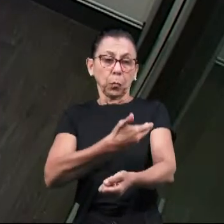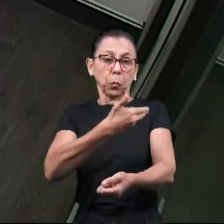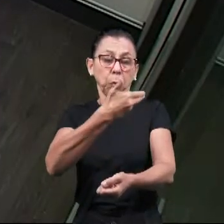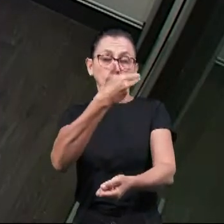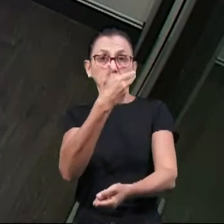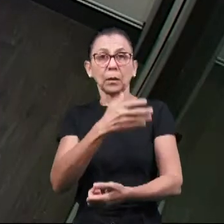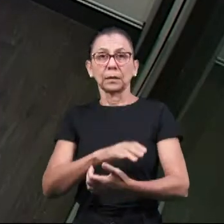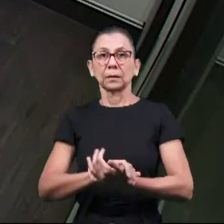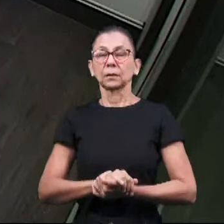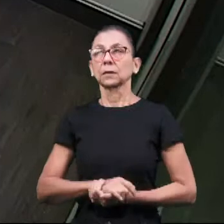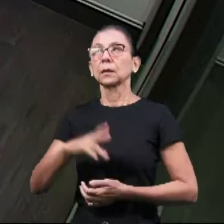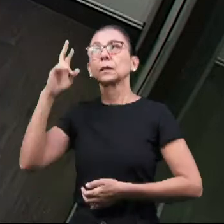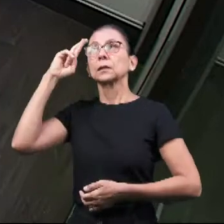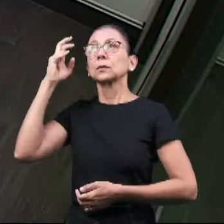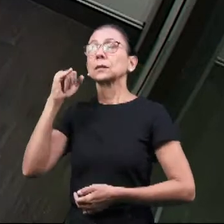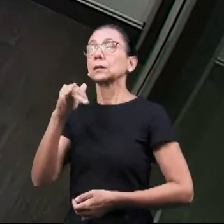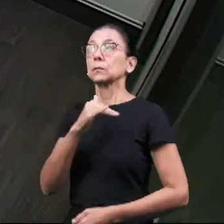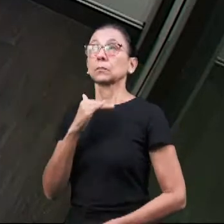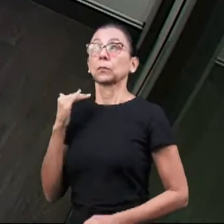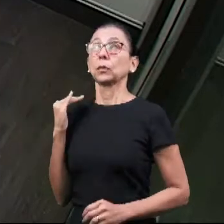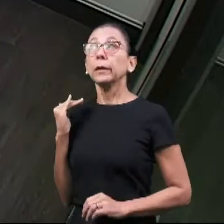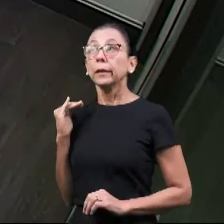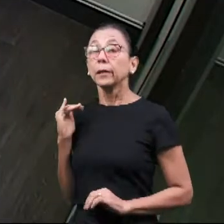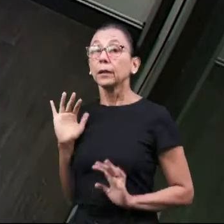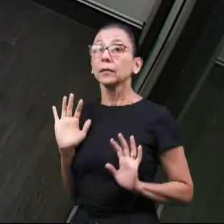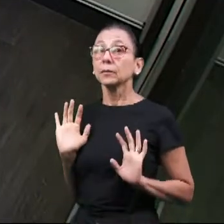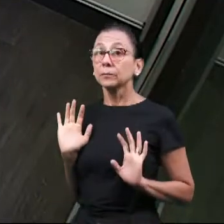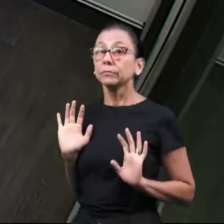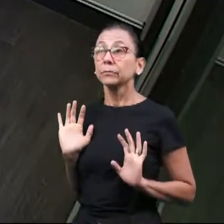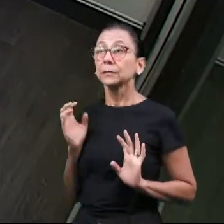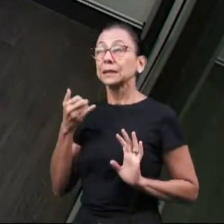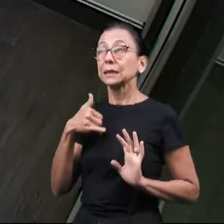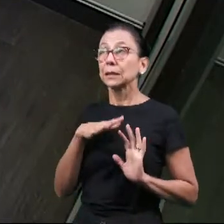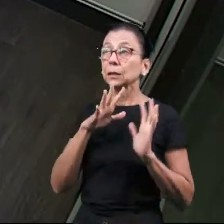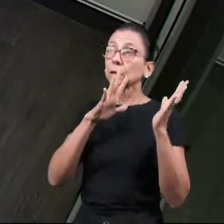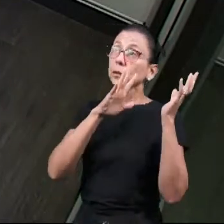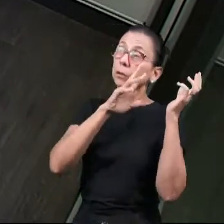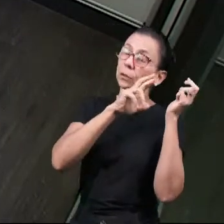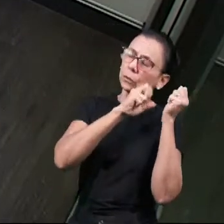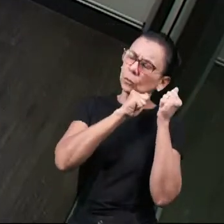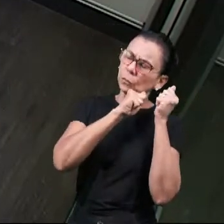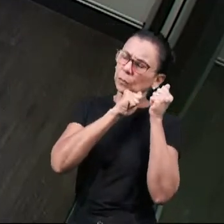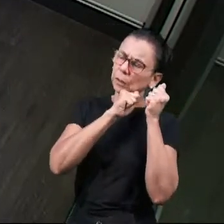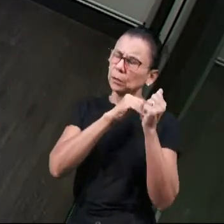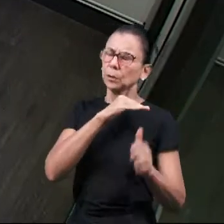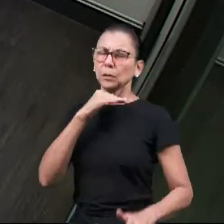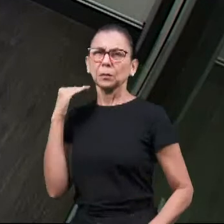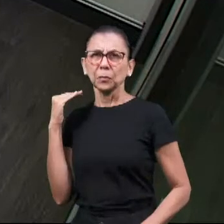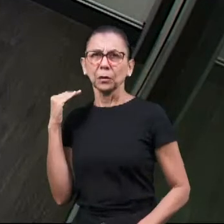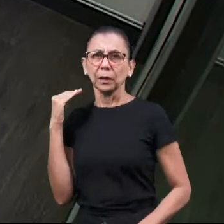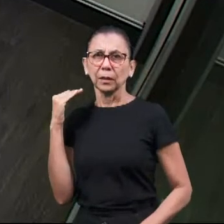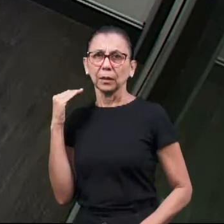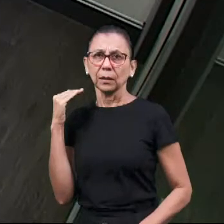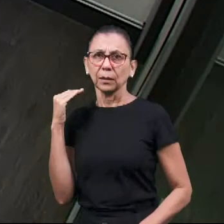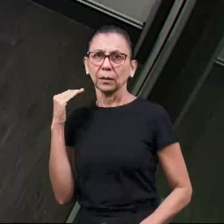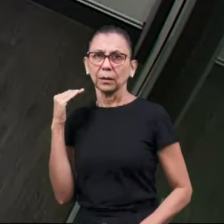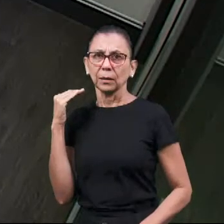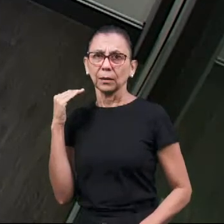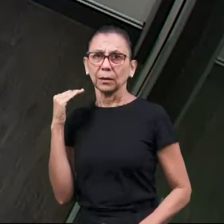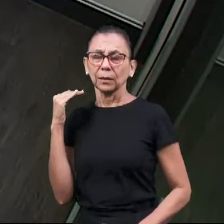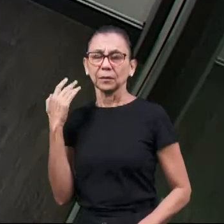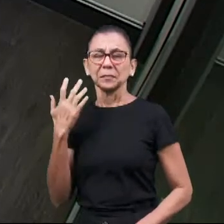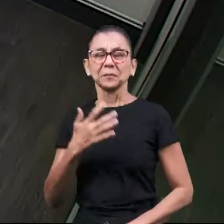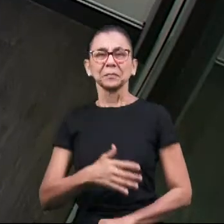partir e se eu dormir e partir, Senhor, me recebe na eternidade. Já era